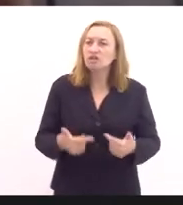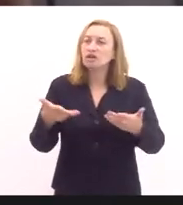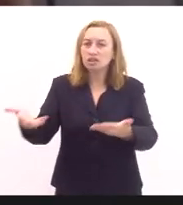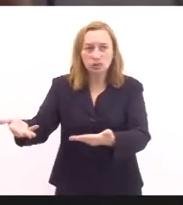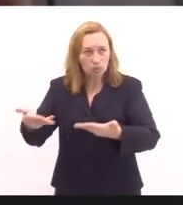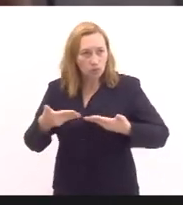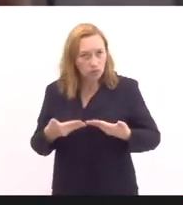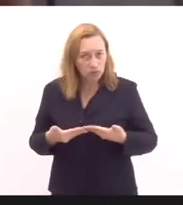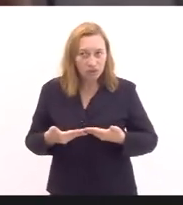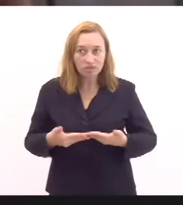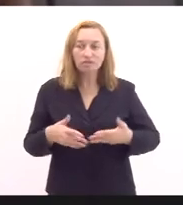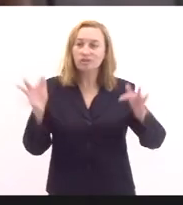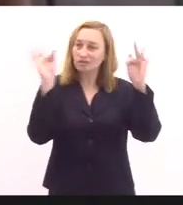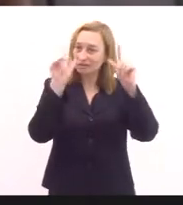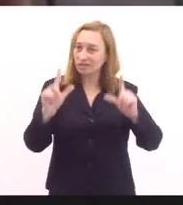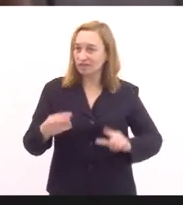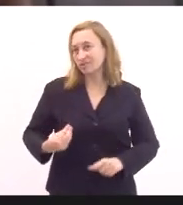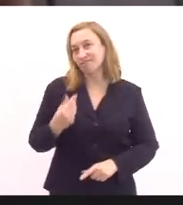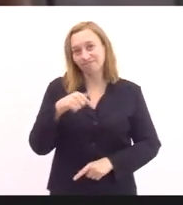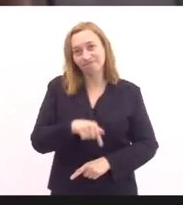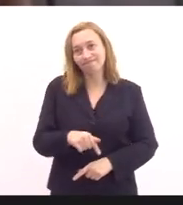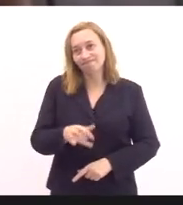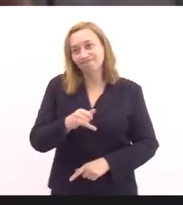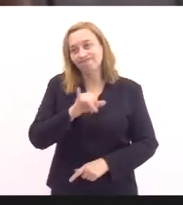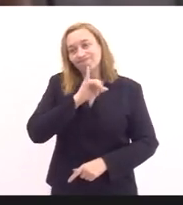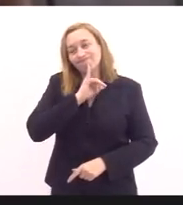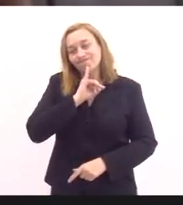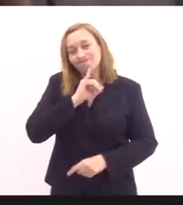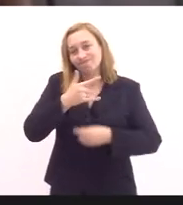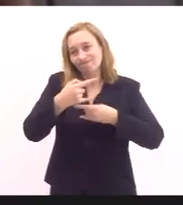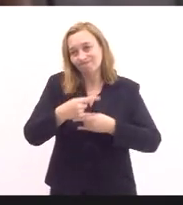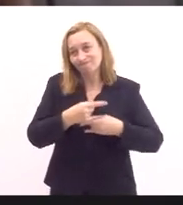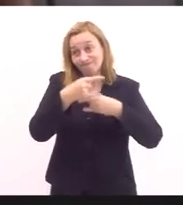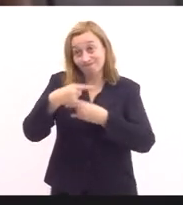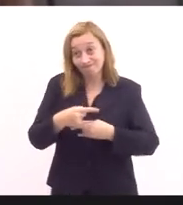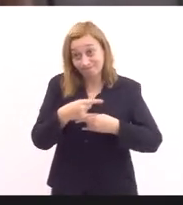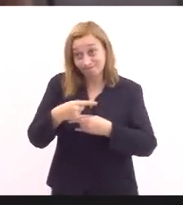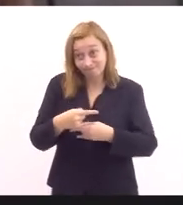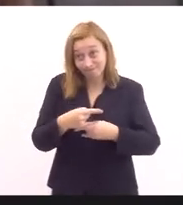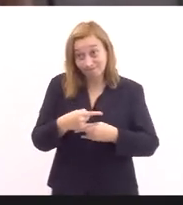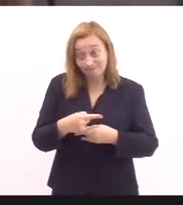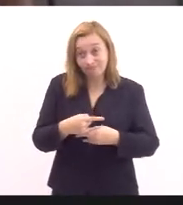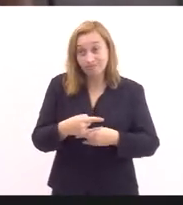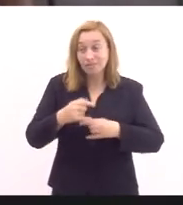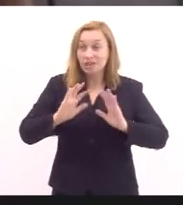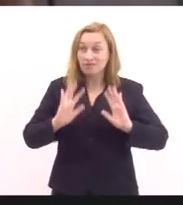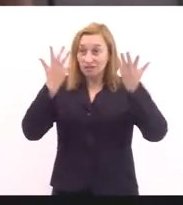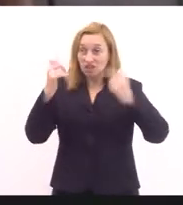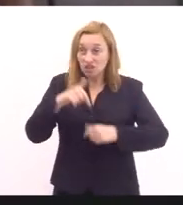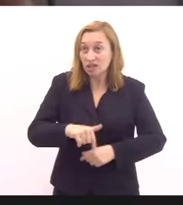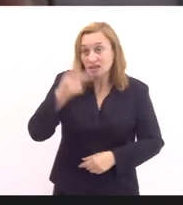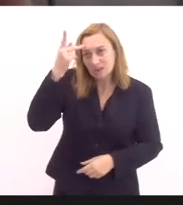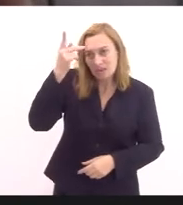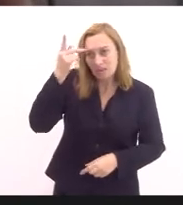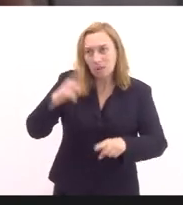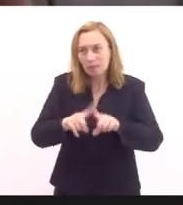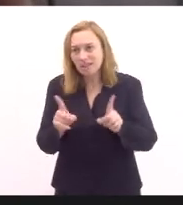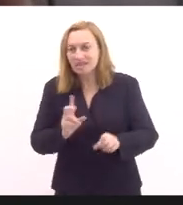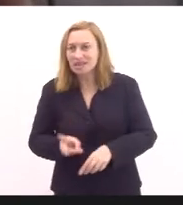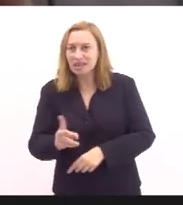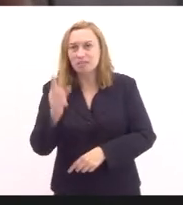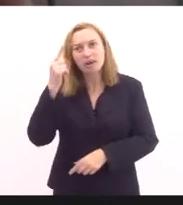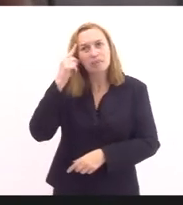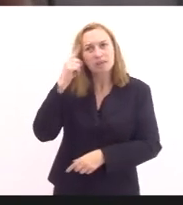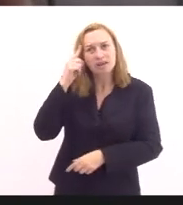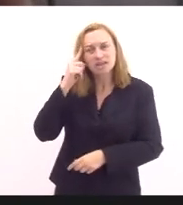esse convite e muito feliz está aqui infelizmente de forma remota né gente tá participando de um evento aqui em São Paulo mas para que a gente sempre